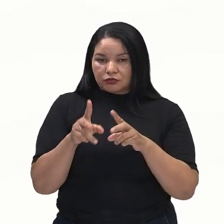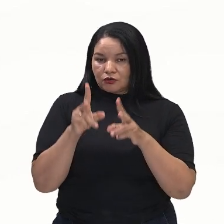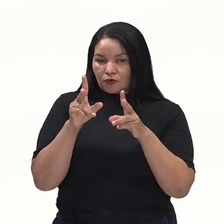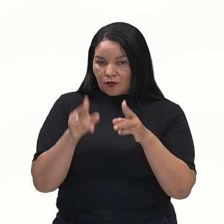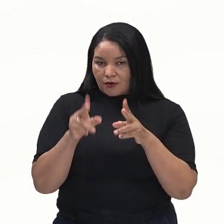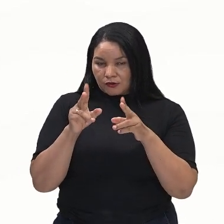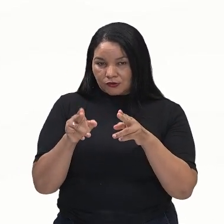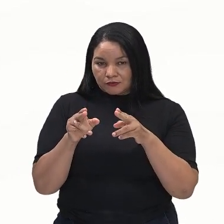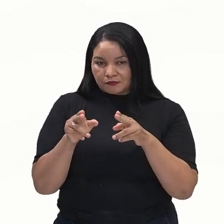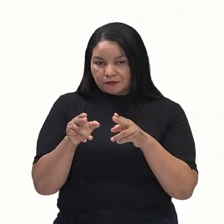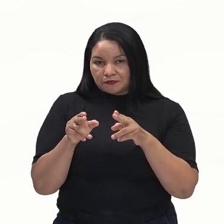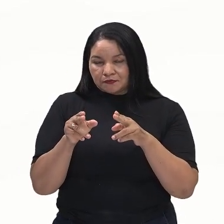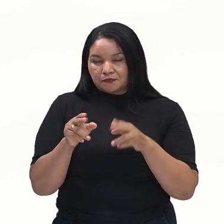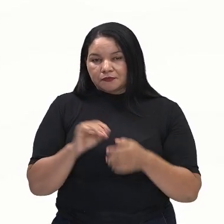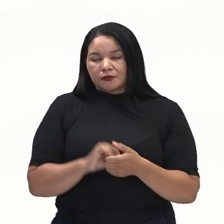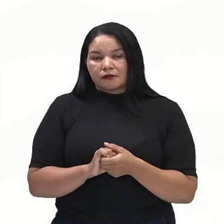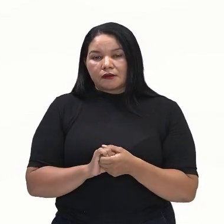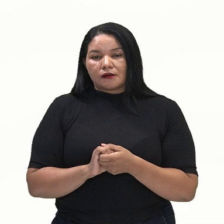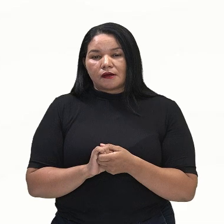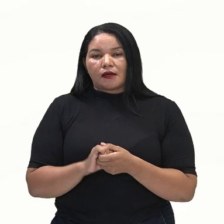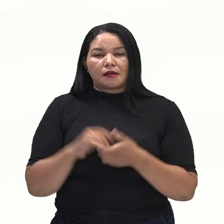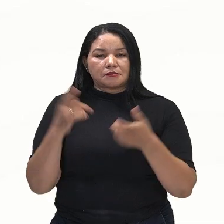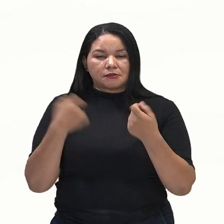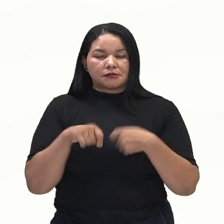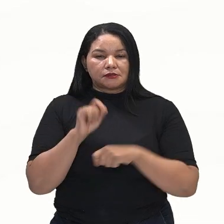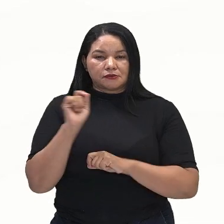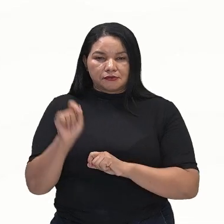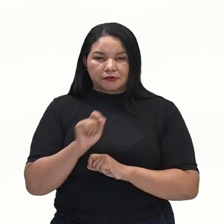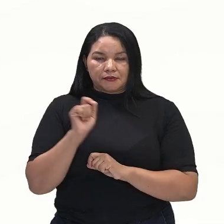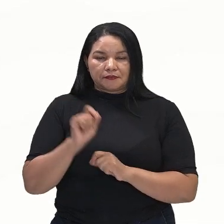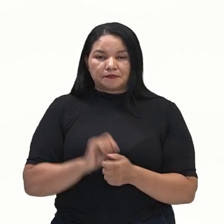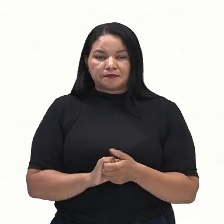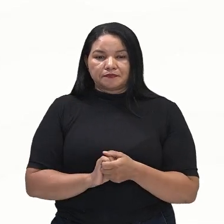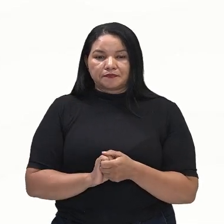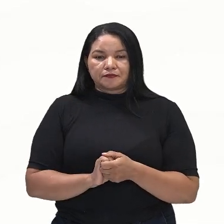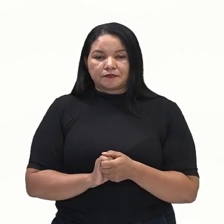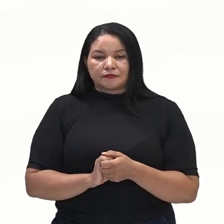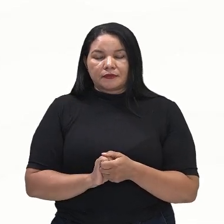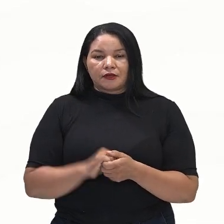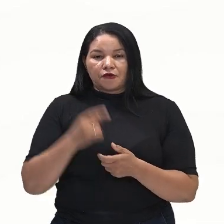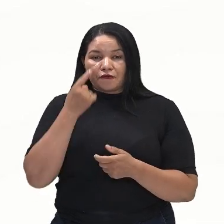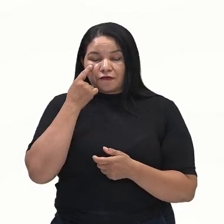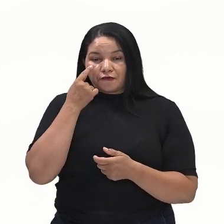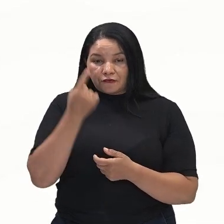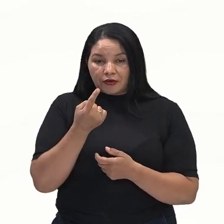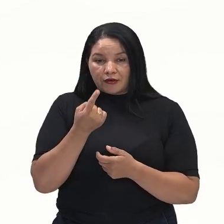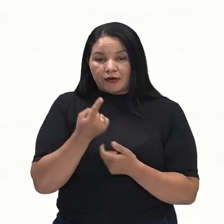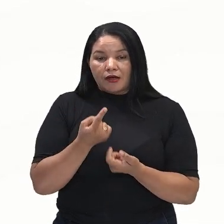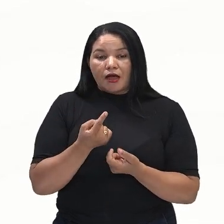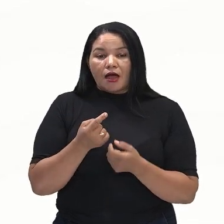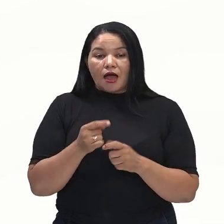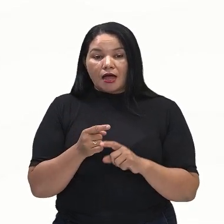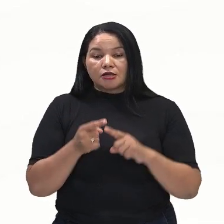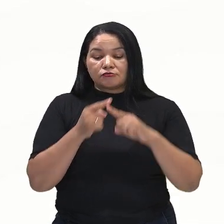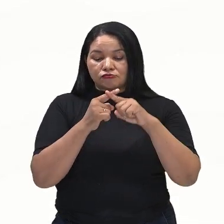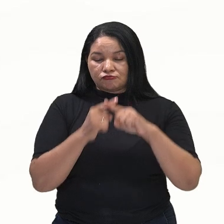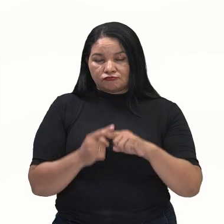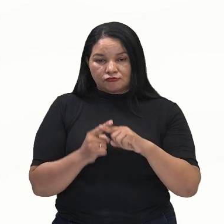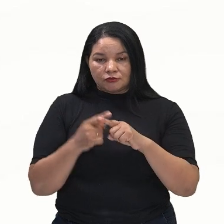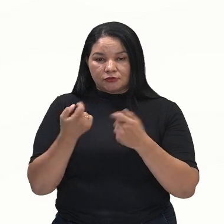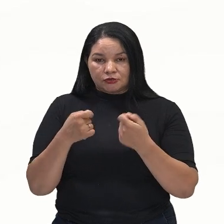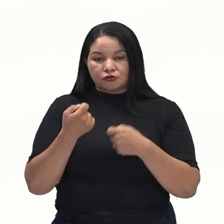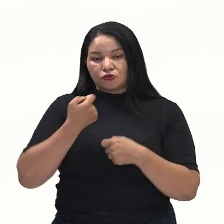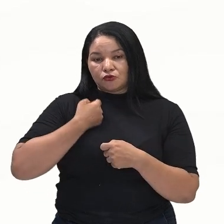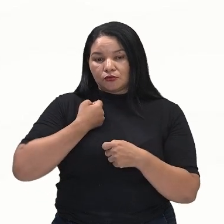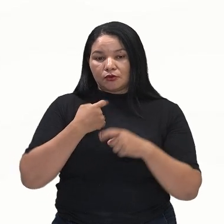da mesma natureza, você tem que pegar esses valores e multiplicá-los. Então, aqui, ó,